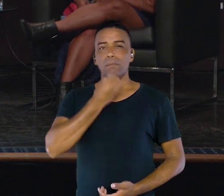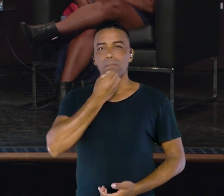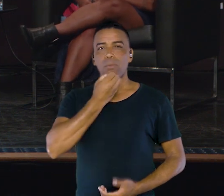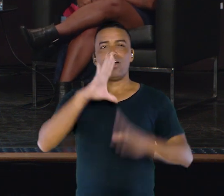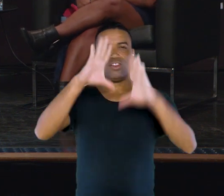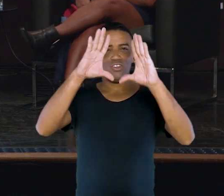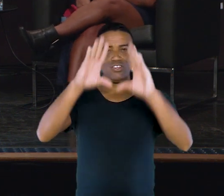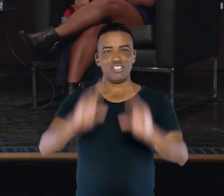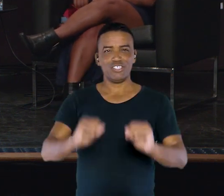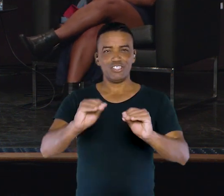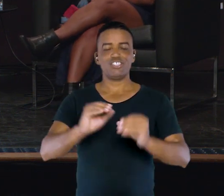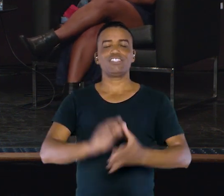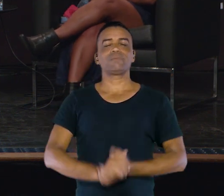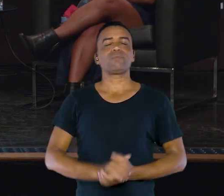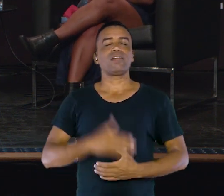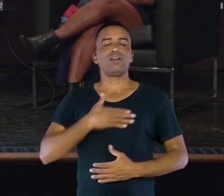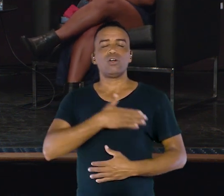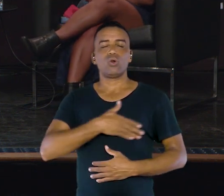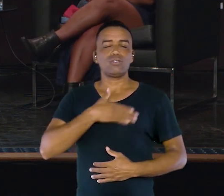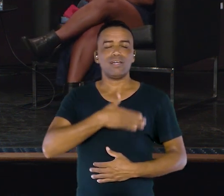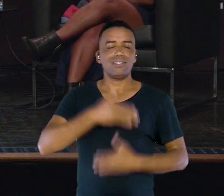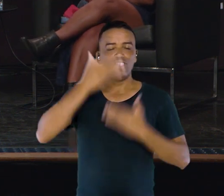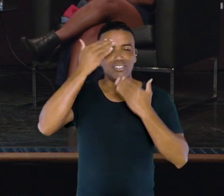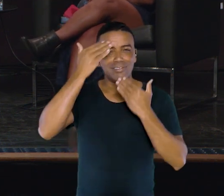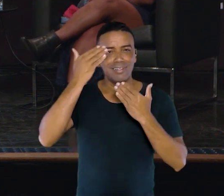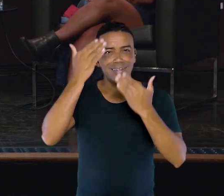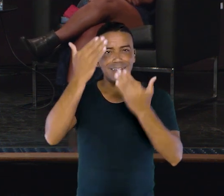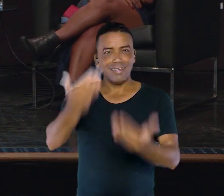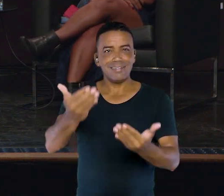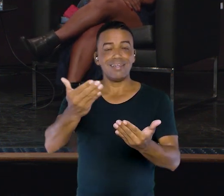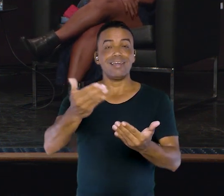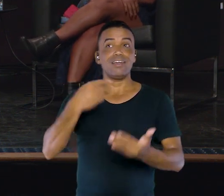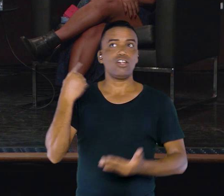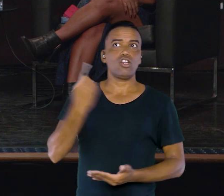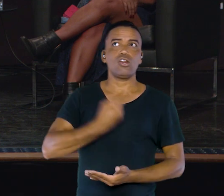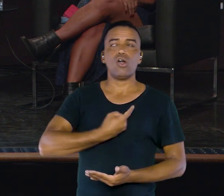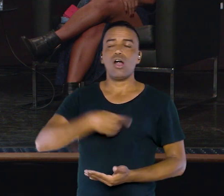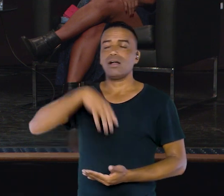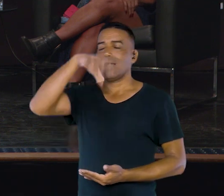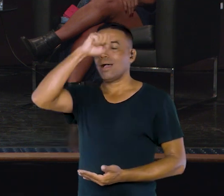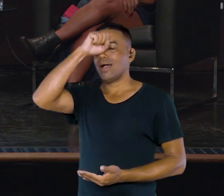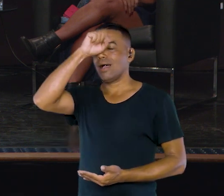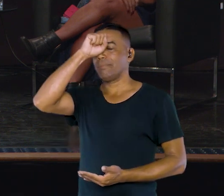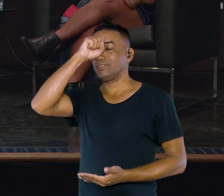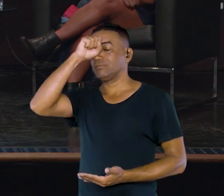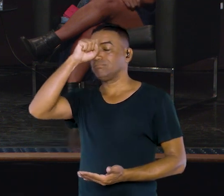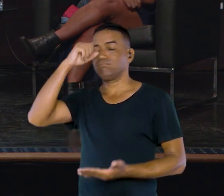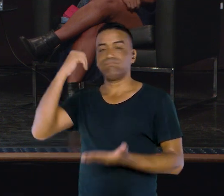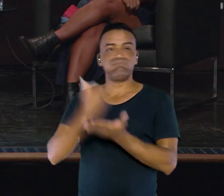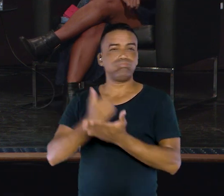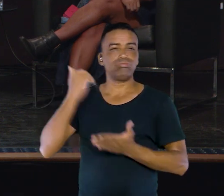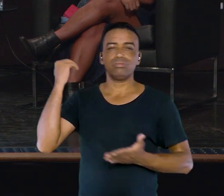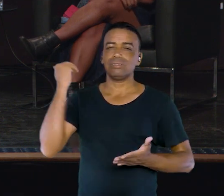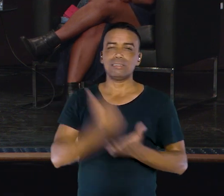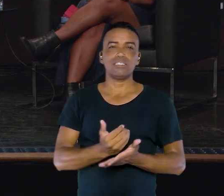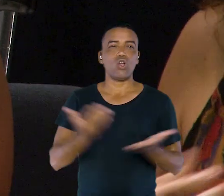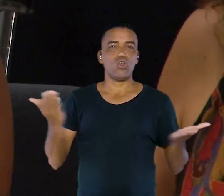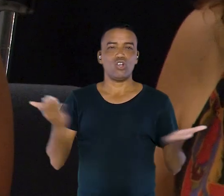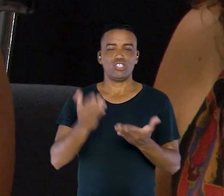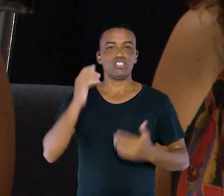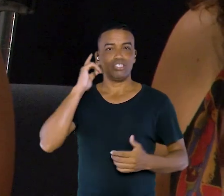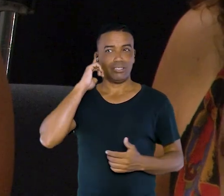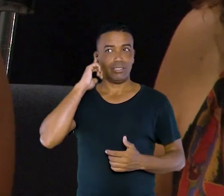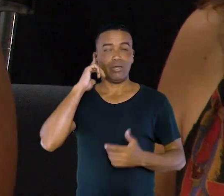Boa noite. Gostaria muito de agradecer. A gente aprendeu muito no dia de hoje. E